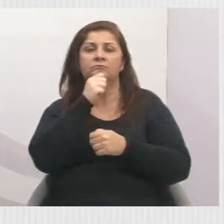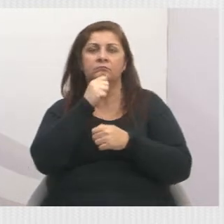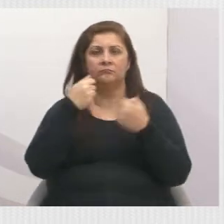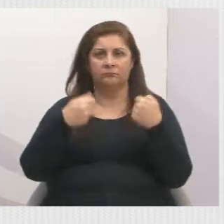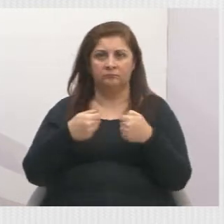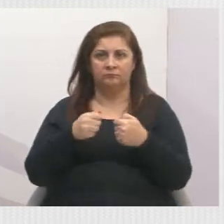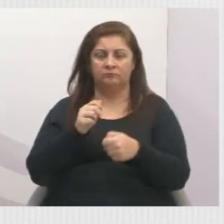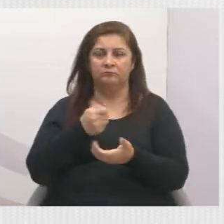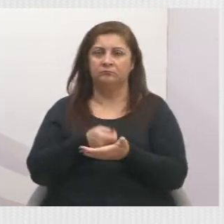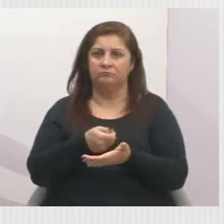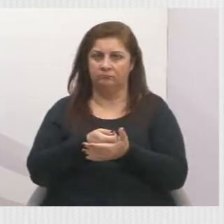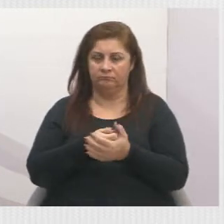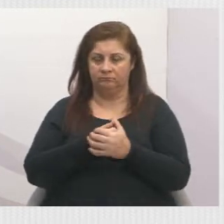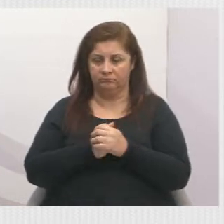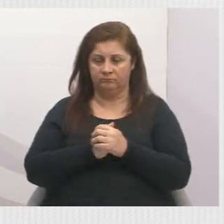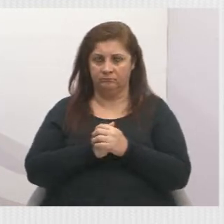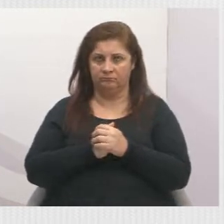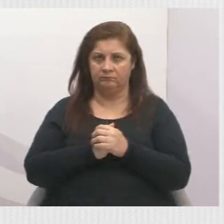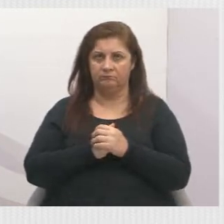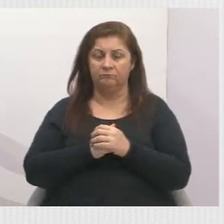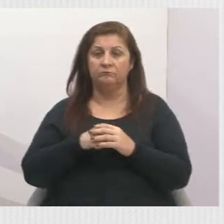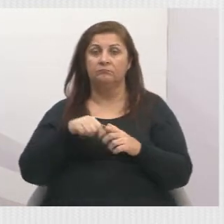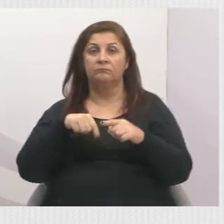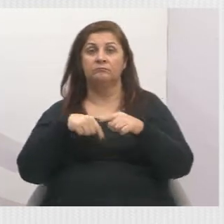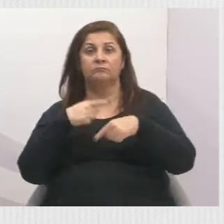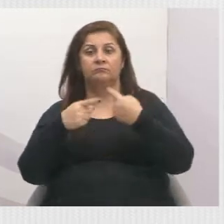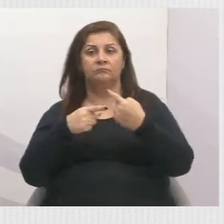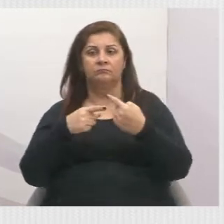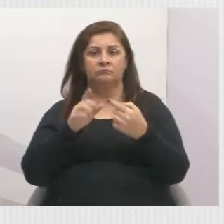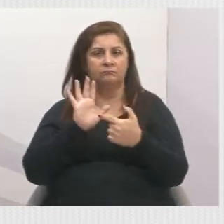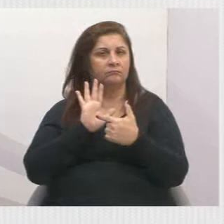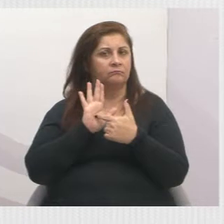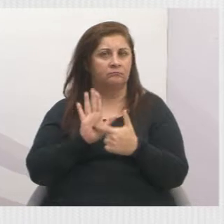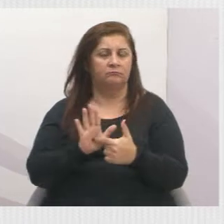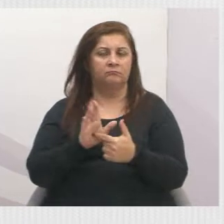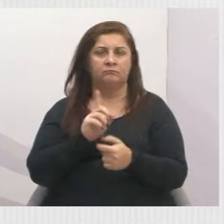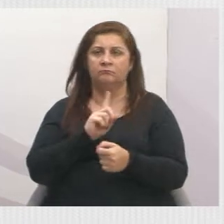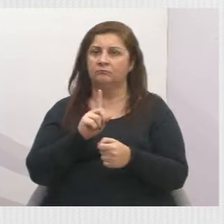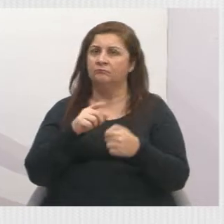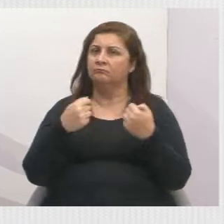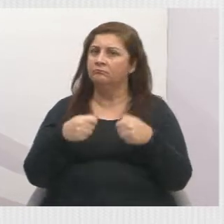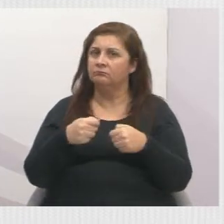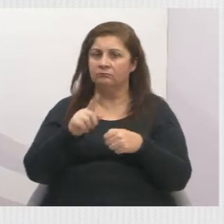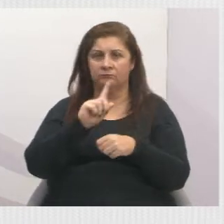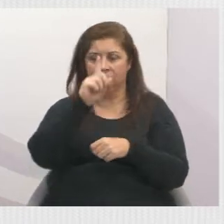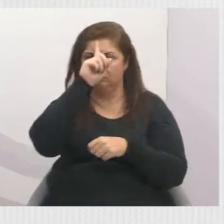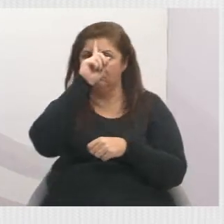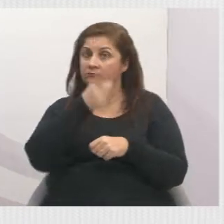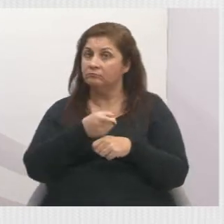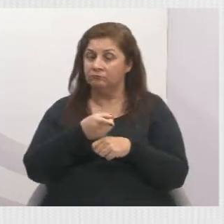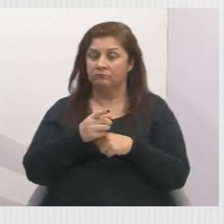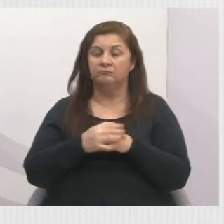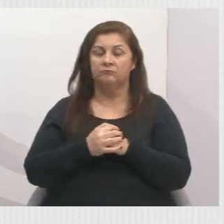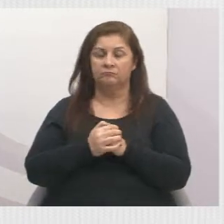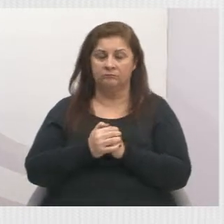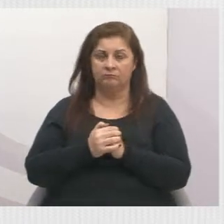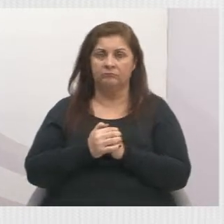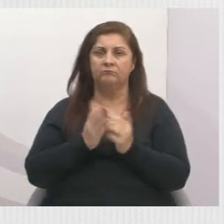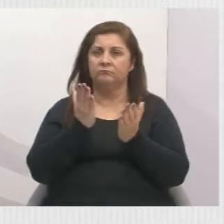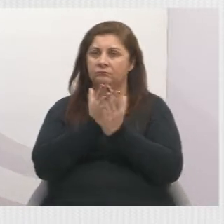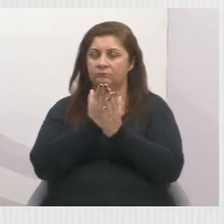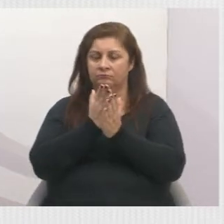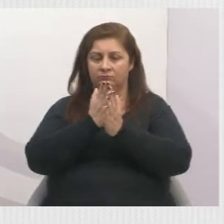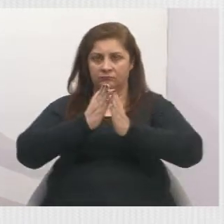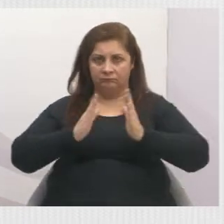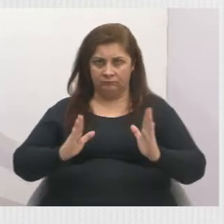o equilíbrio. No momento que o Instituto demonstrar que esta contribuição não é mais necessária para manter o equilíbrio,